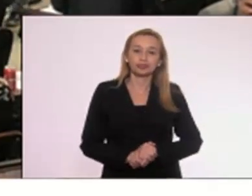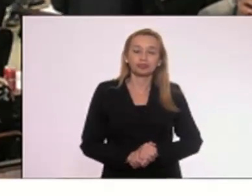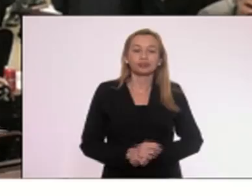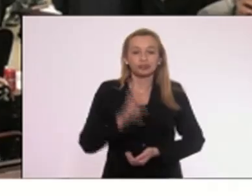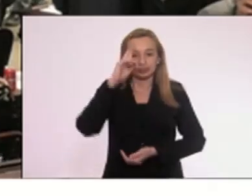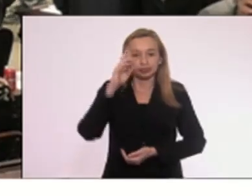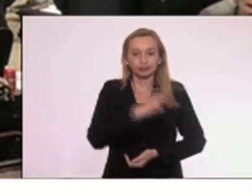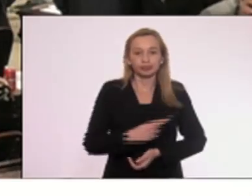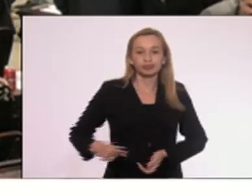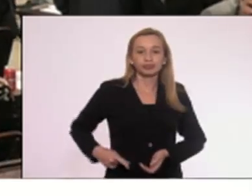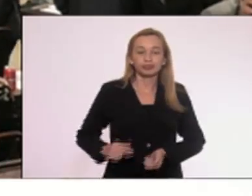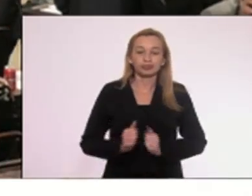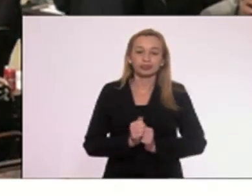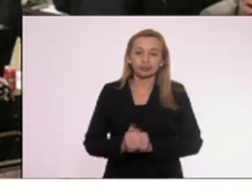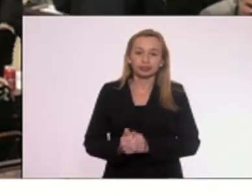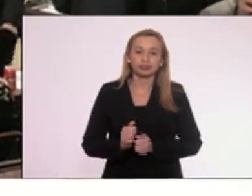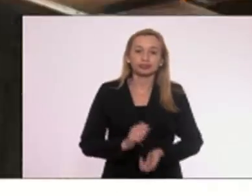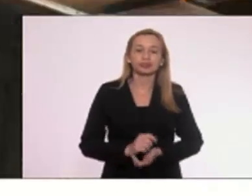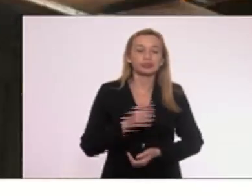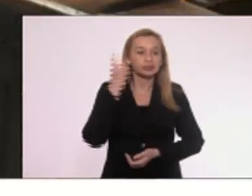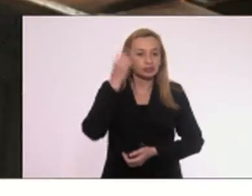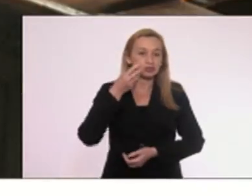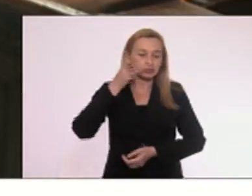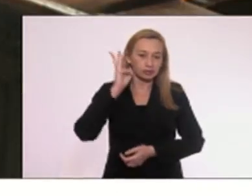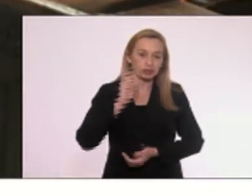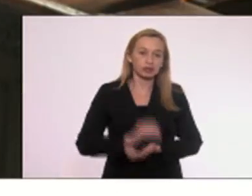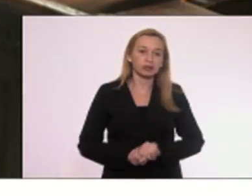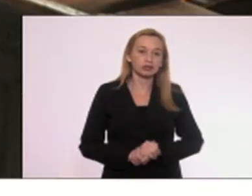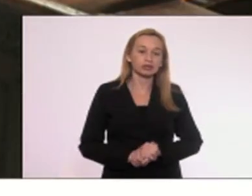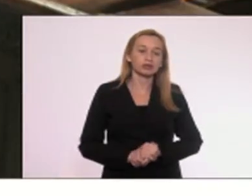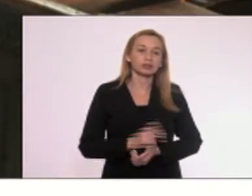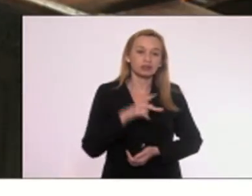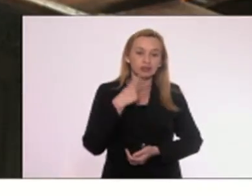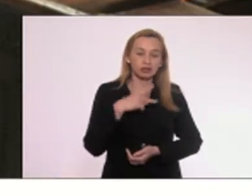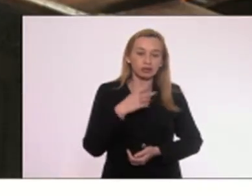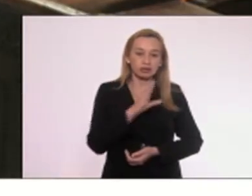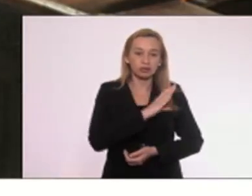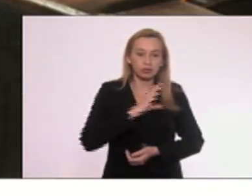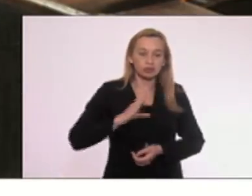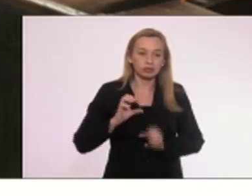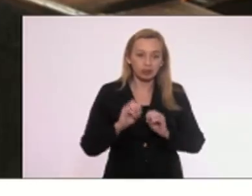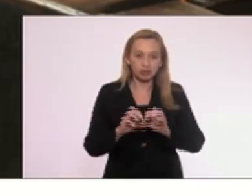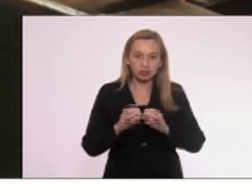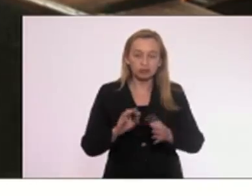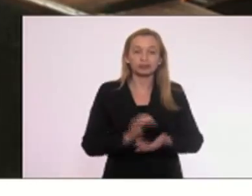Senhor presidente, eu quero designar o deputado Valdec Carneiro para dar parecer pela Comissão de Educação. Ok.